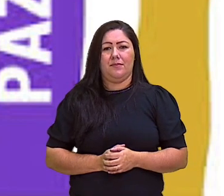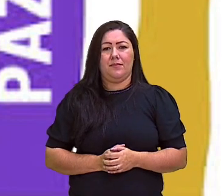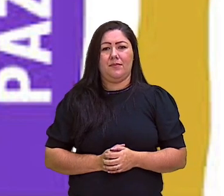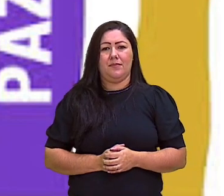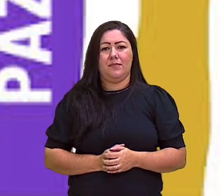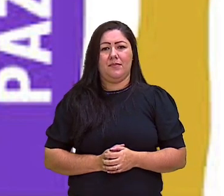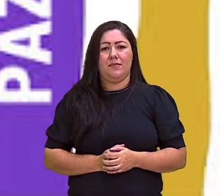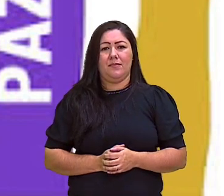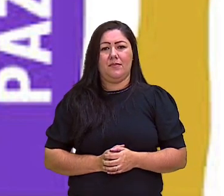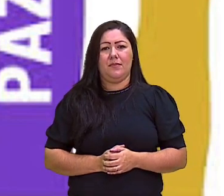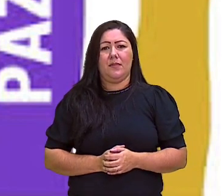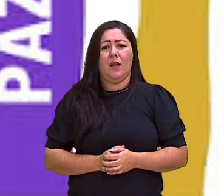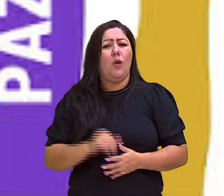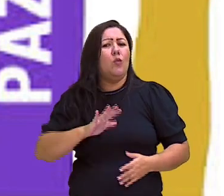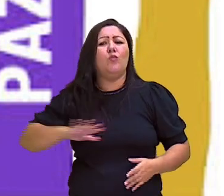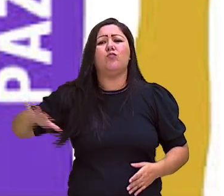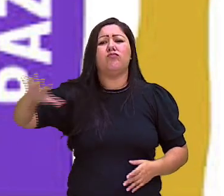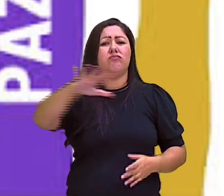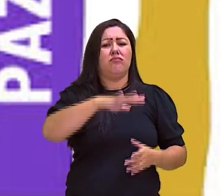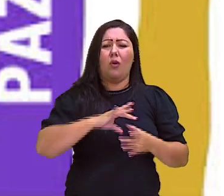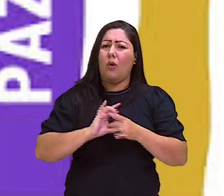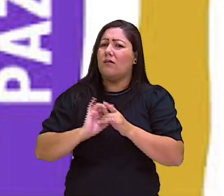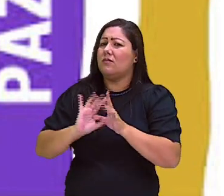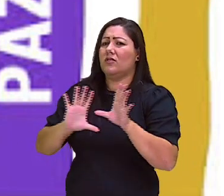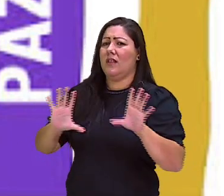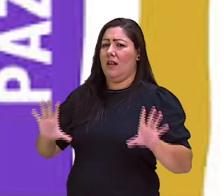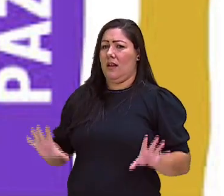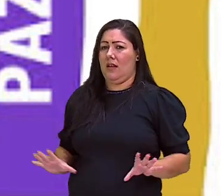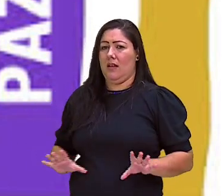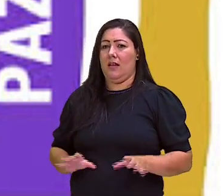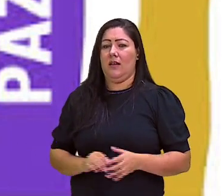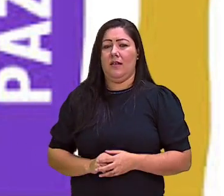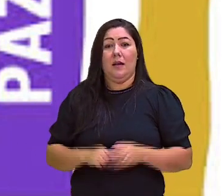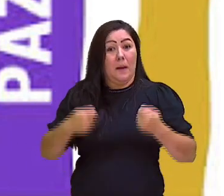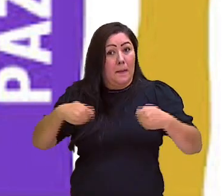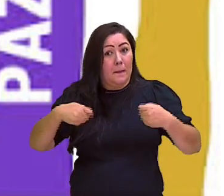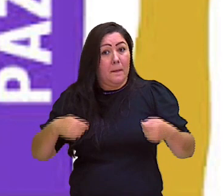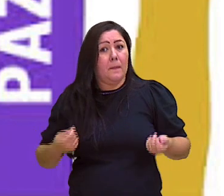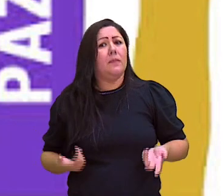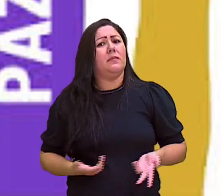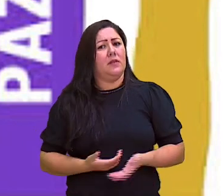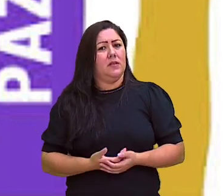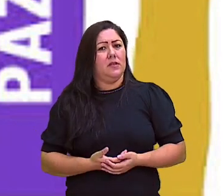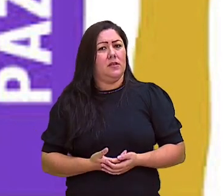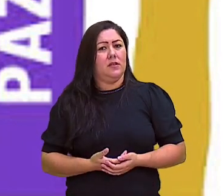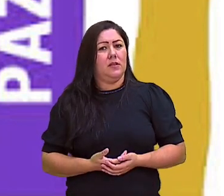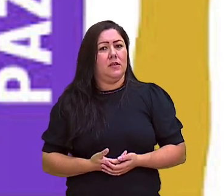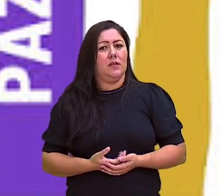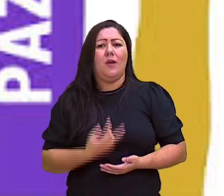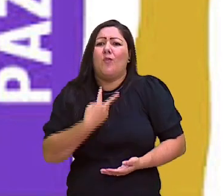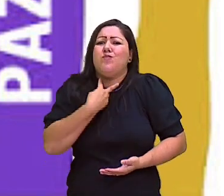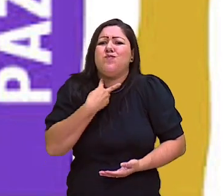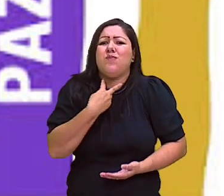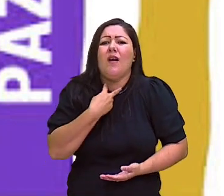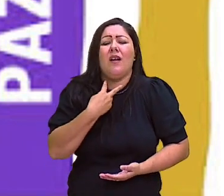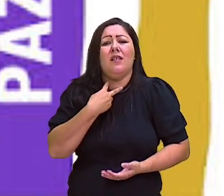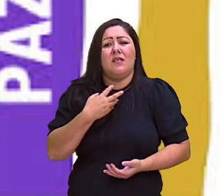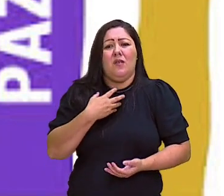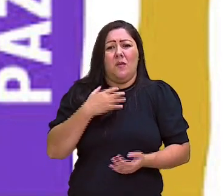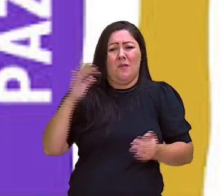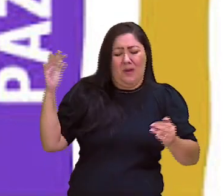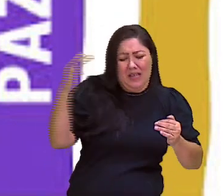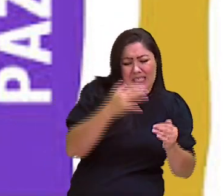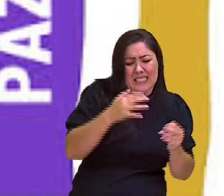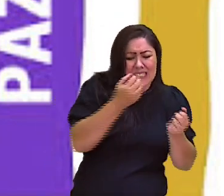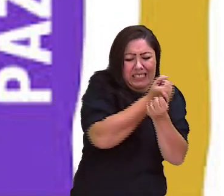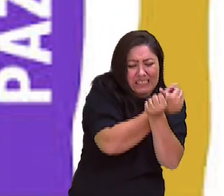Todos nascem livres. Se você deixa de ser livre por qualquer motivo, você entra dentro da escravidão.